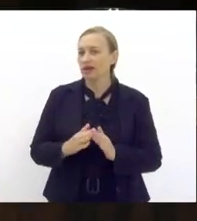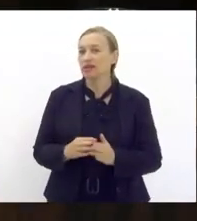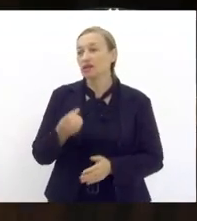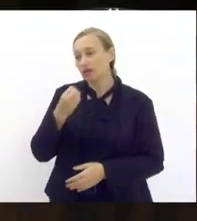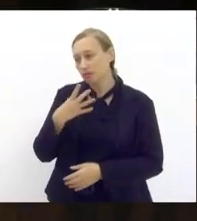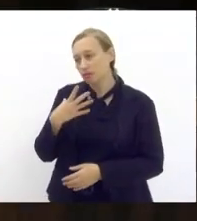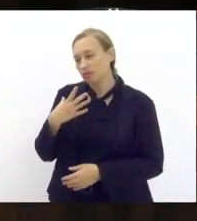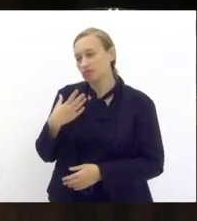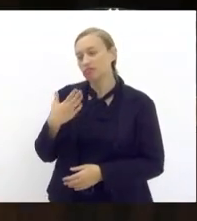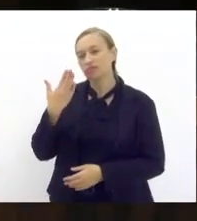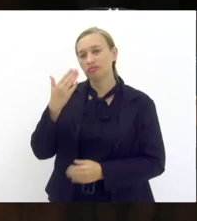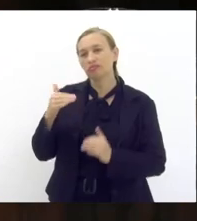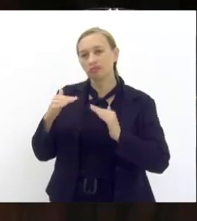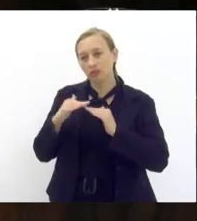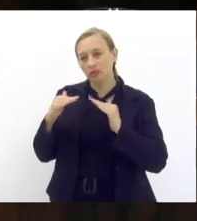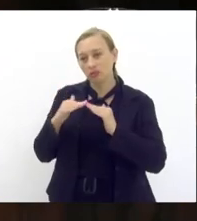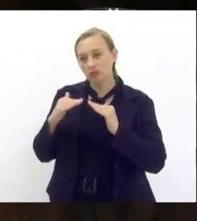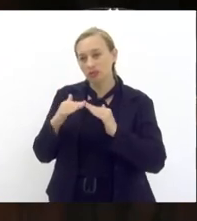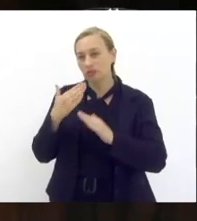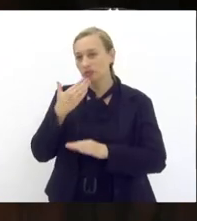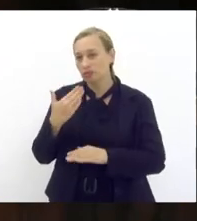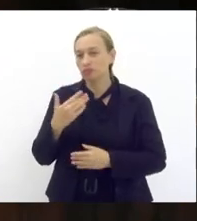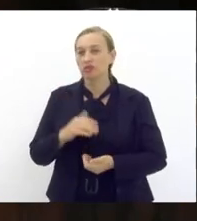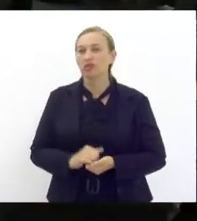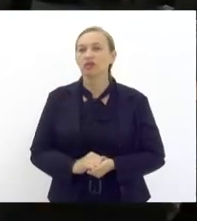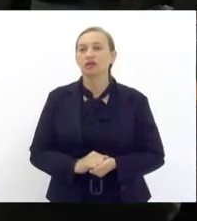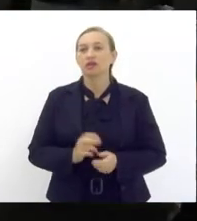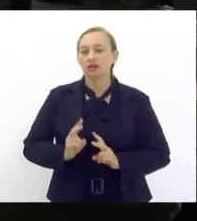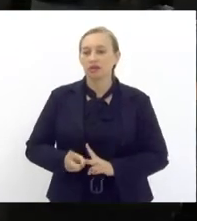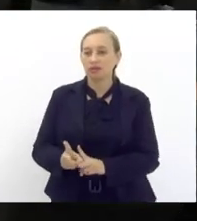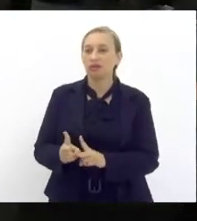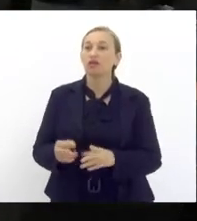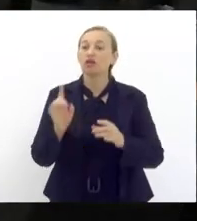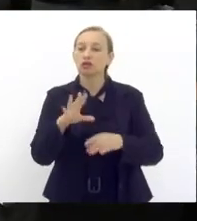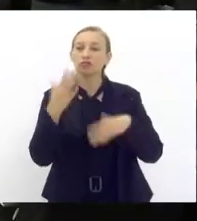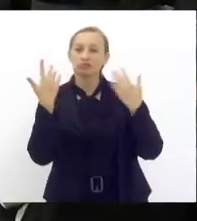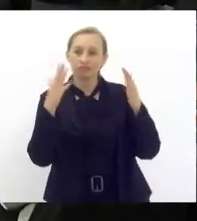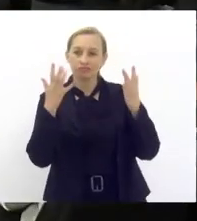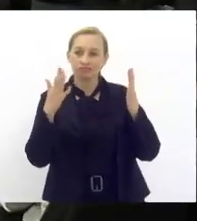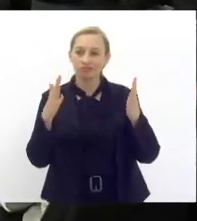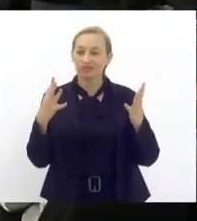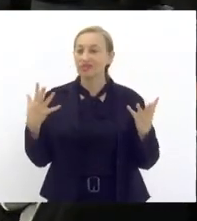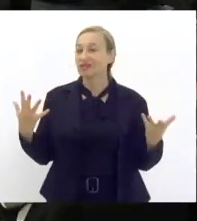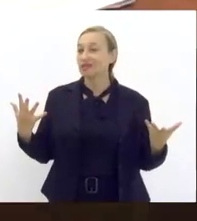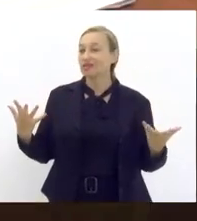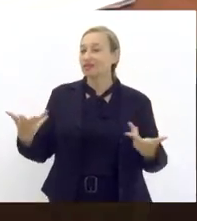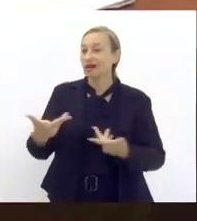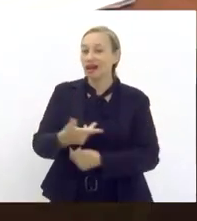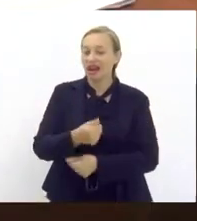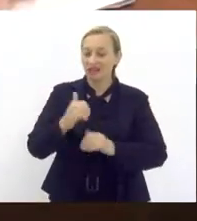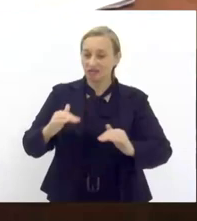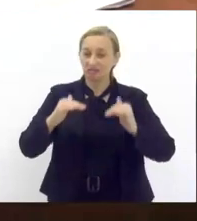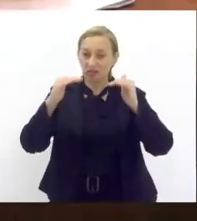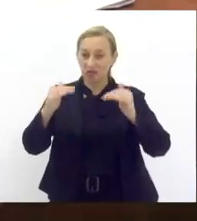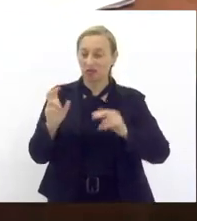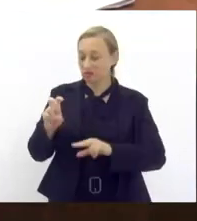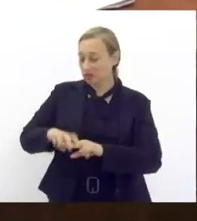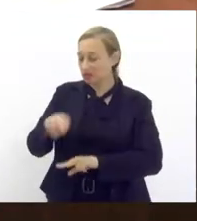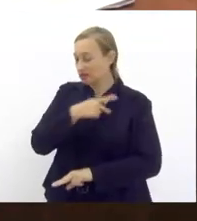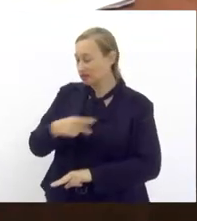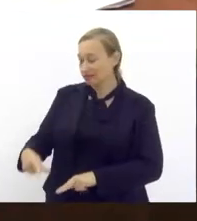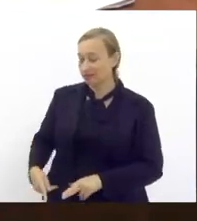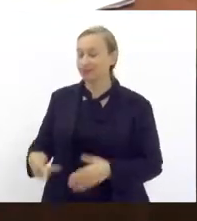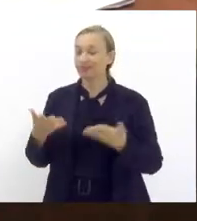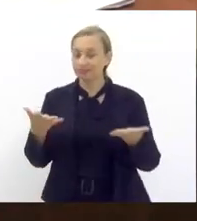com o meu encaminhamento. Vamos em frente, senão não acaba hoje. Não, eu só quero parabenizá-la, que você, Vossa Excelência, por essa elegância de estar presidindo